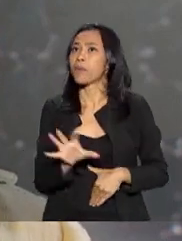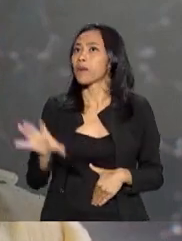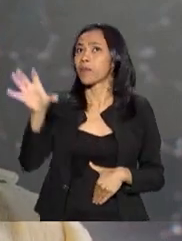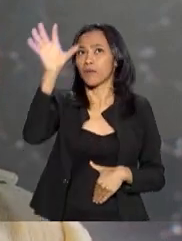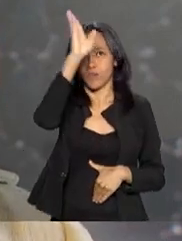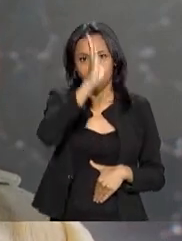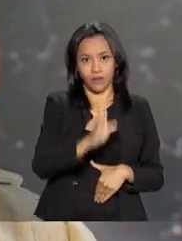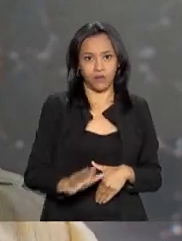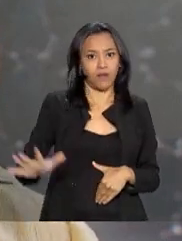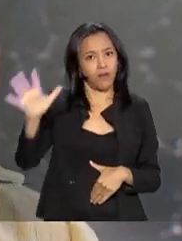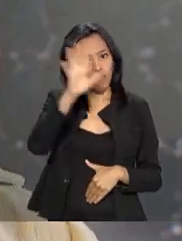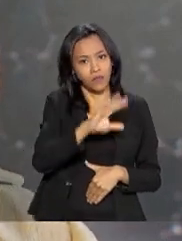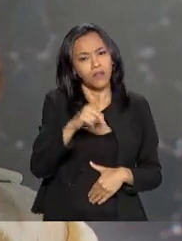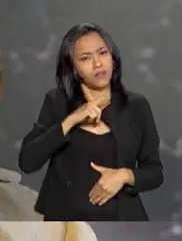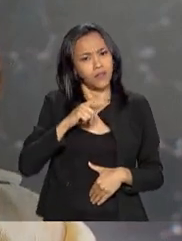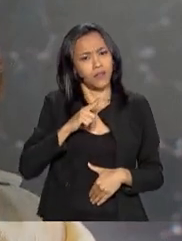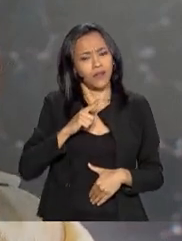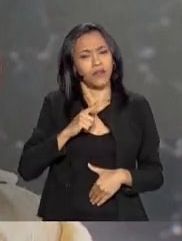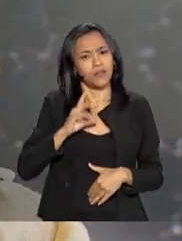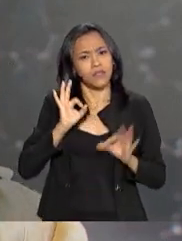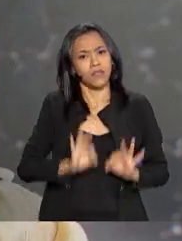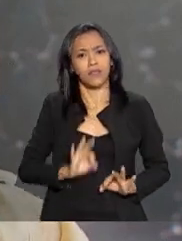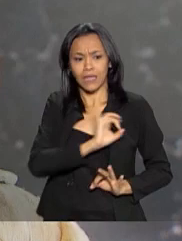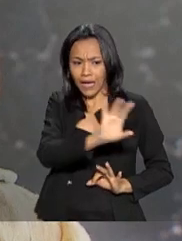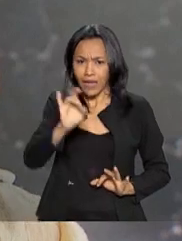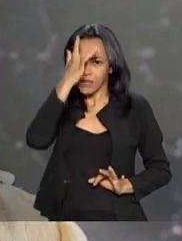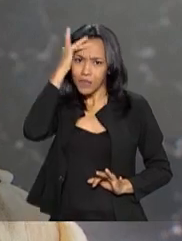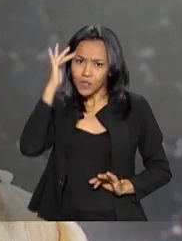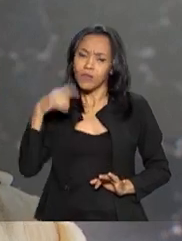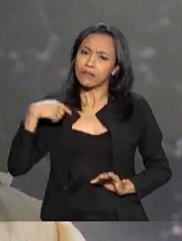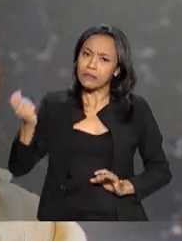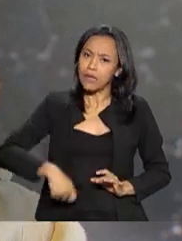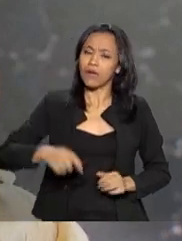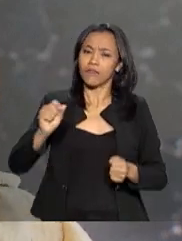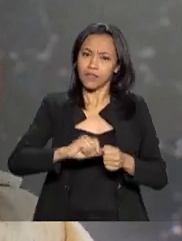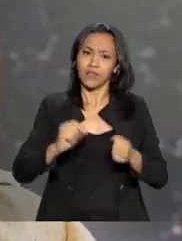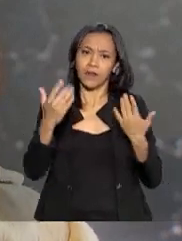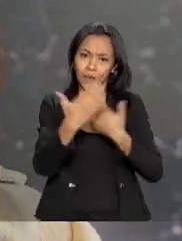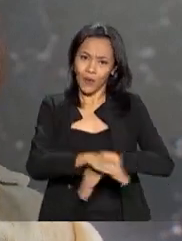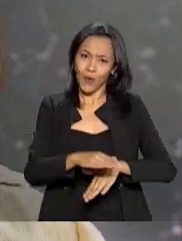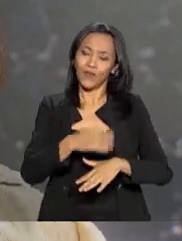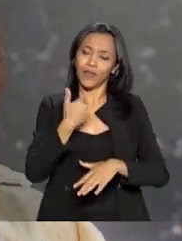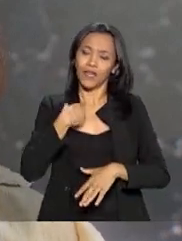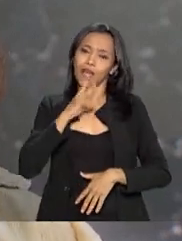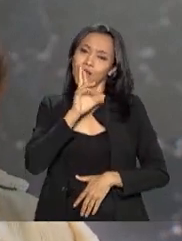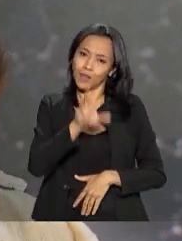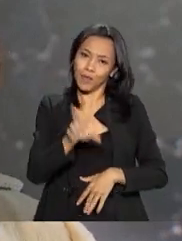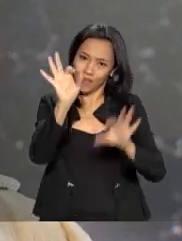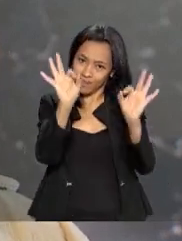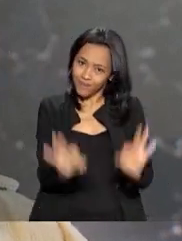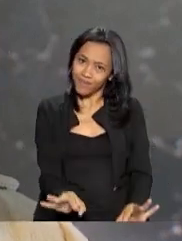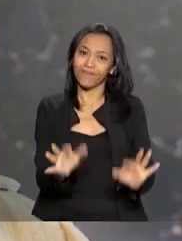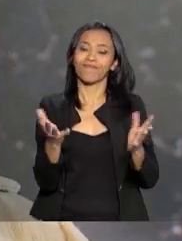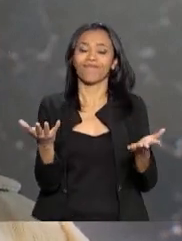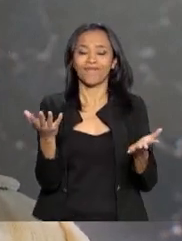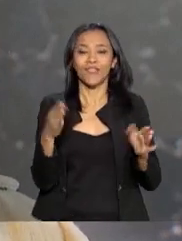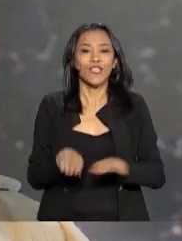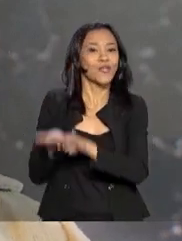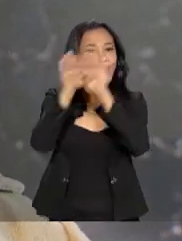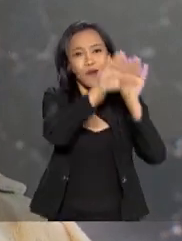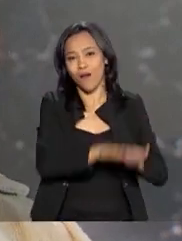participante possa ter a certeza e em condições ideais fase a prova e um resultado justo né em pé de igualdade com todos os